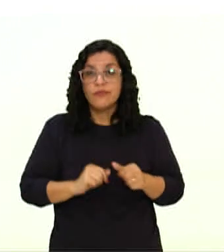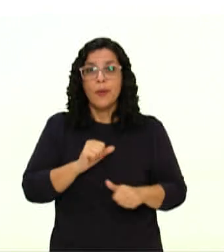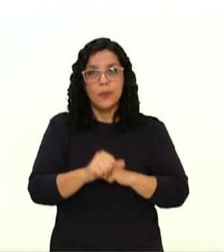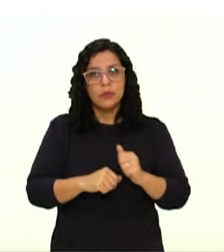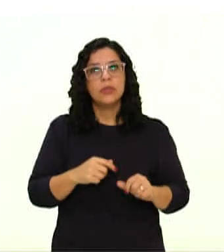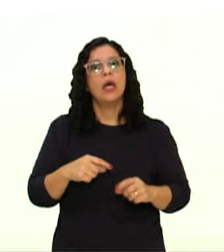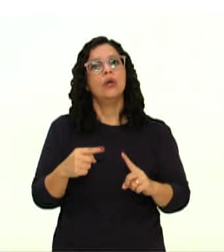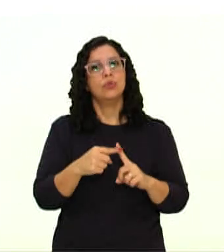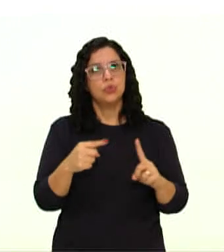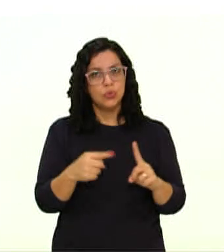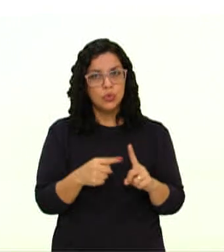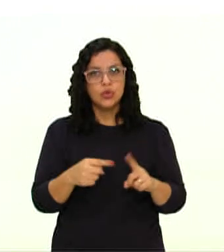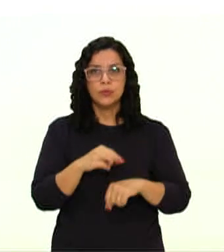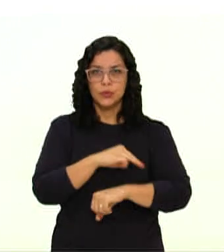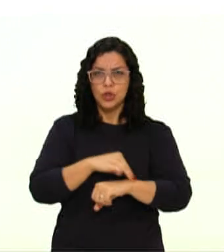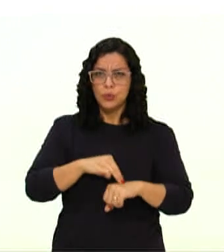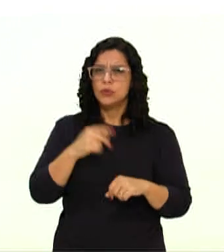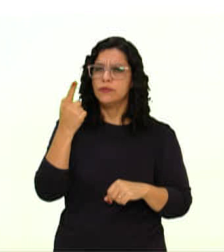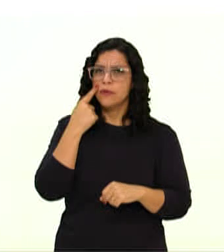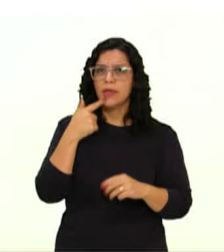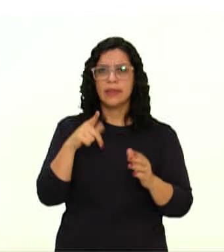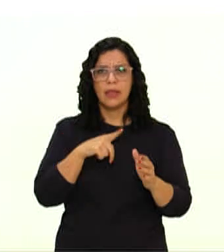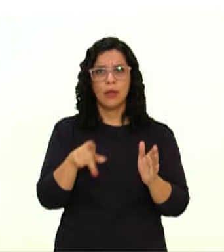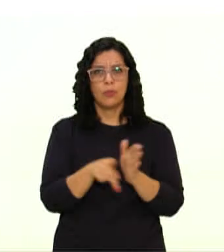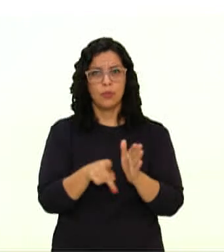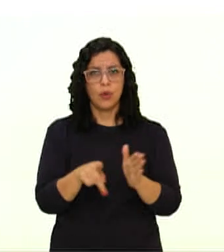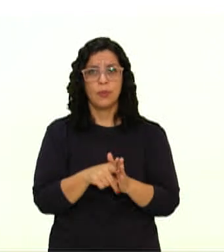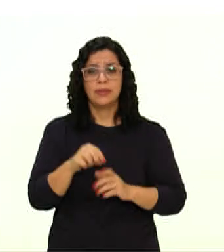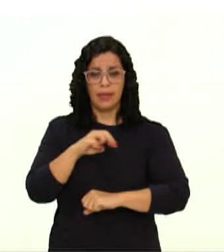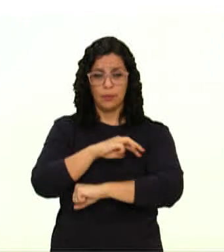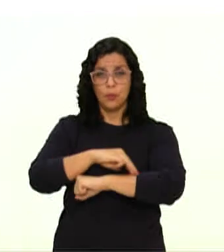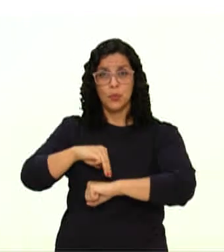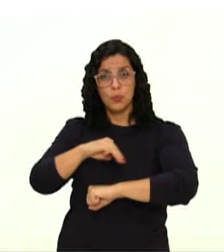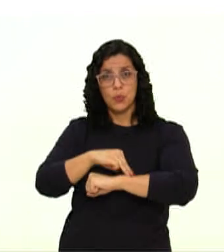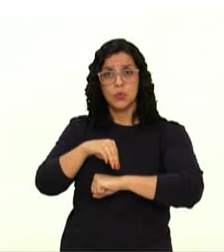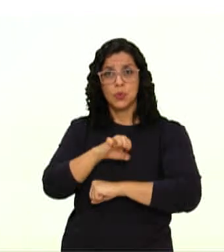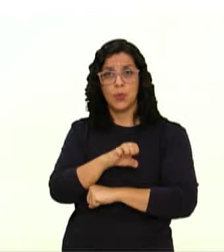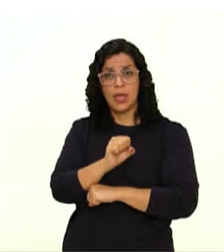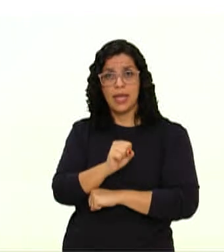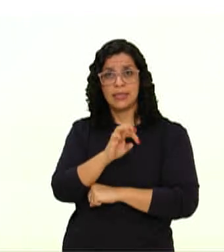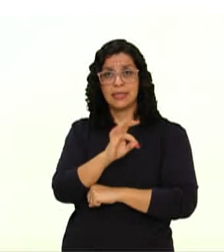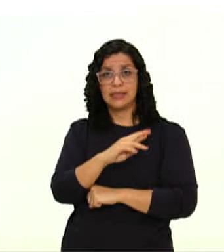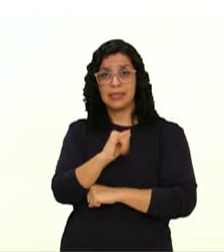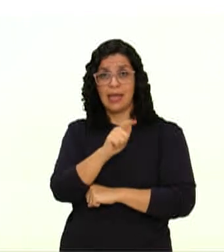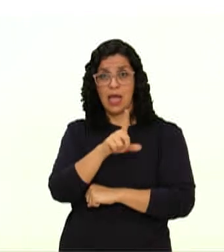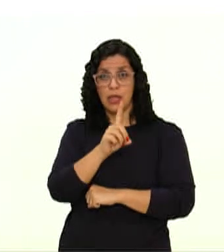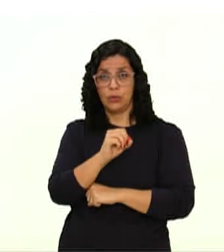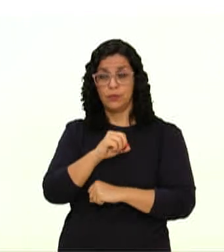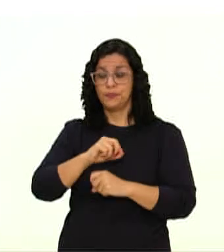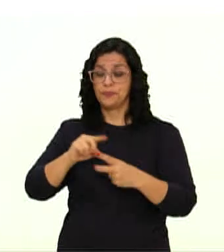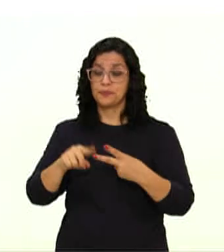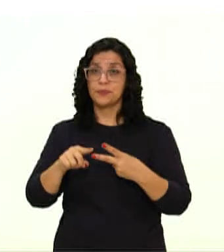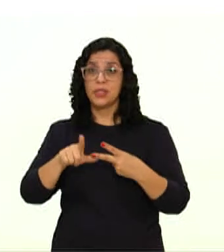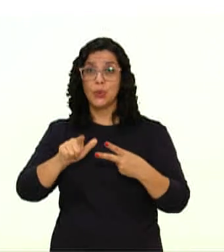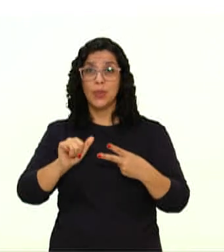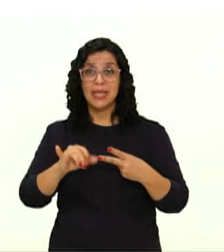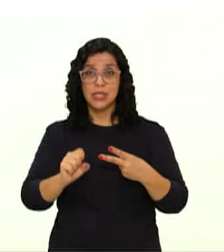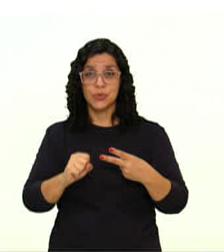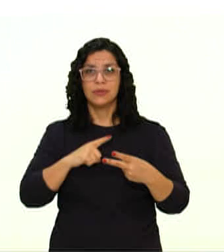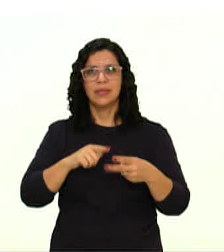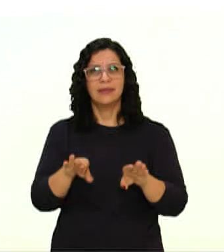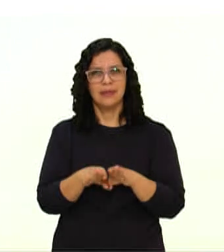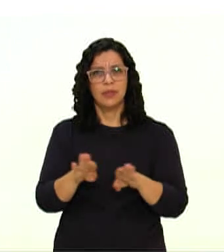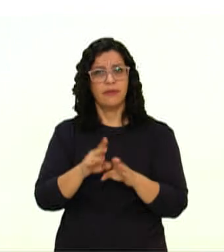tecido, como que ele se compõe. A gente vai ver que tem o estriado e o não estriado, aí tem as suas especificações também, né? Por